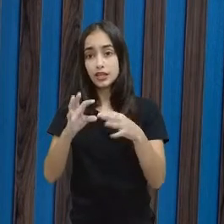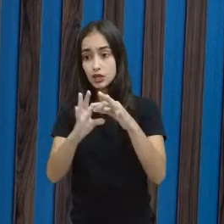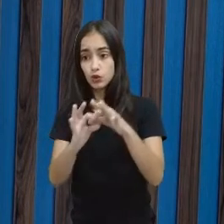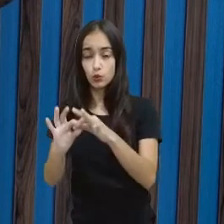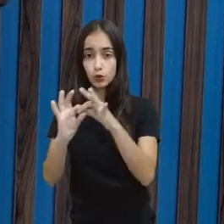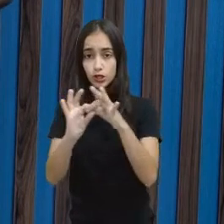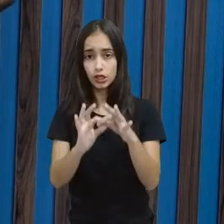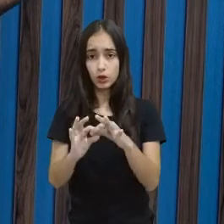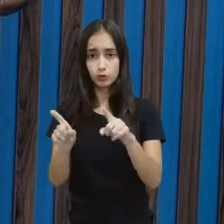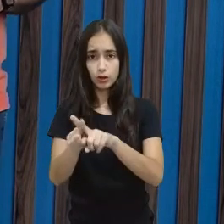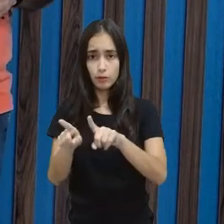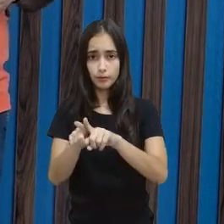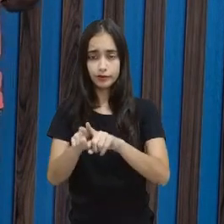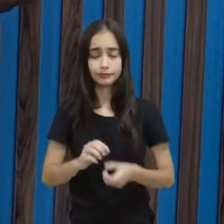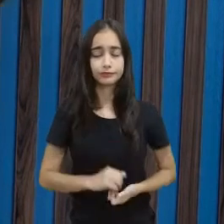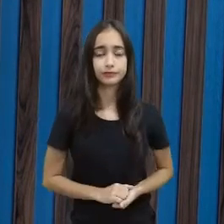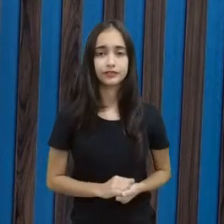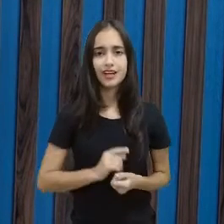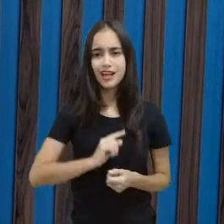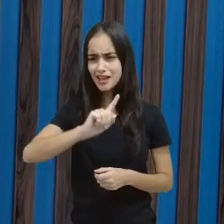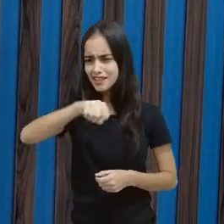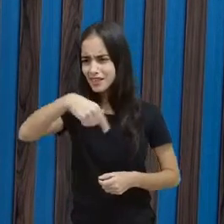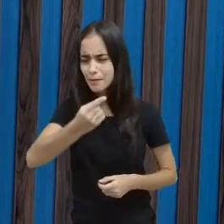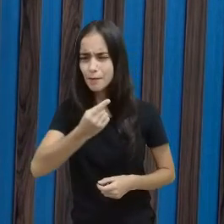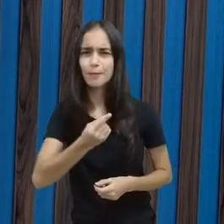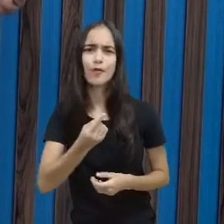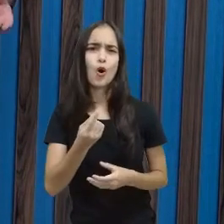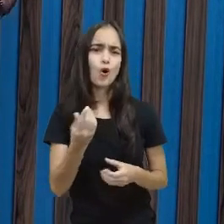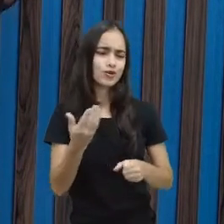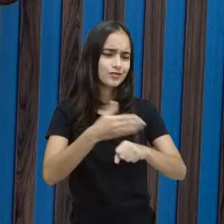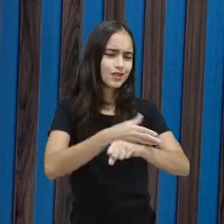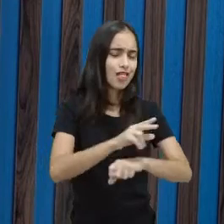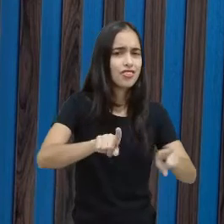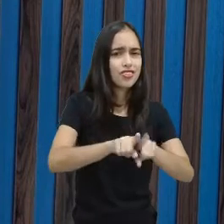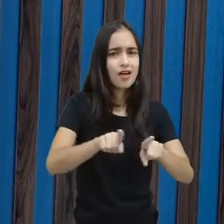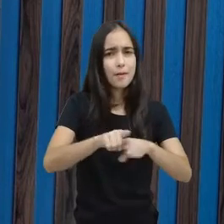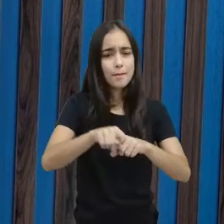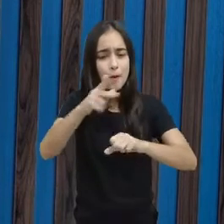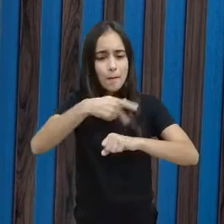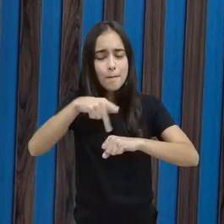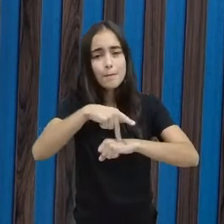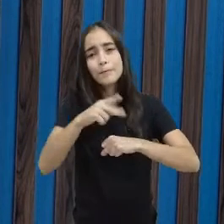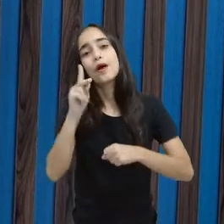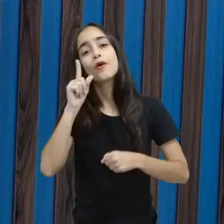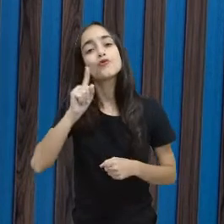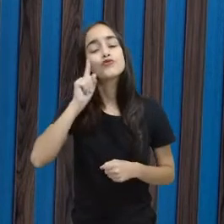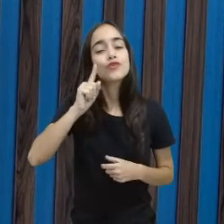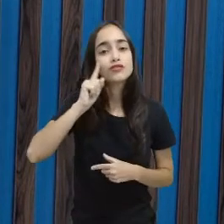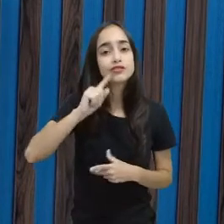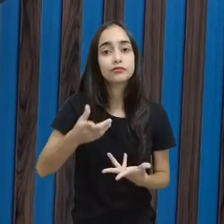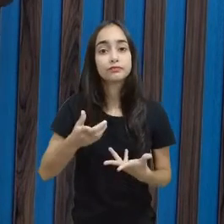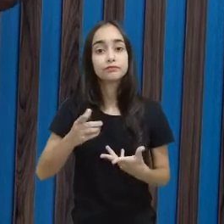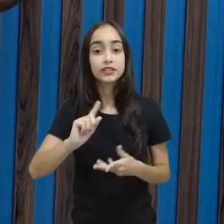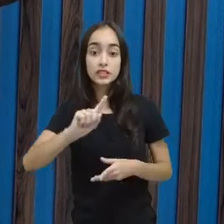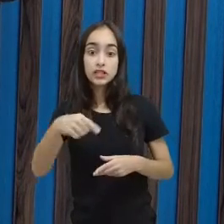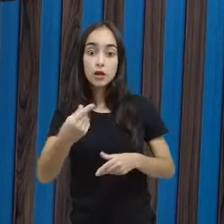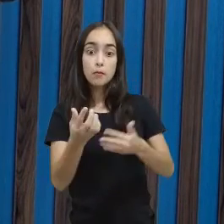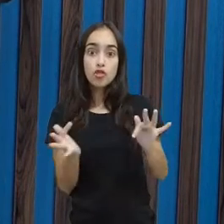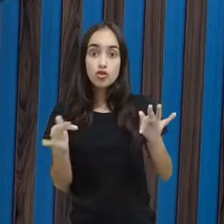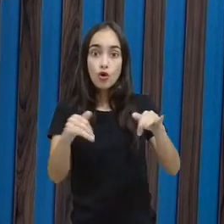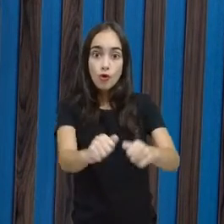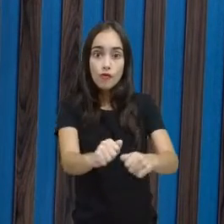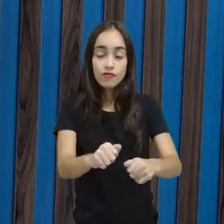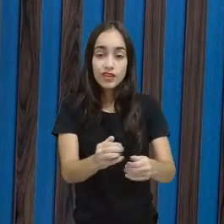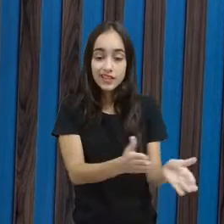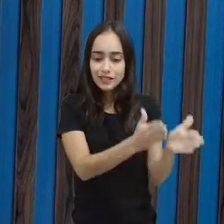na frente com a entrada dos Estados Unidos. Mas aí o que a gente vai ver é que já no fim aí dessa